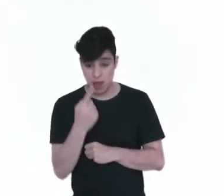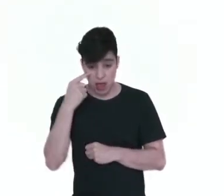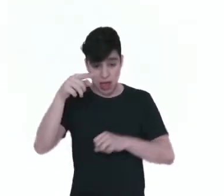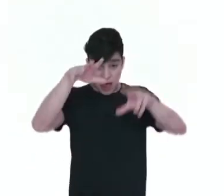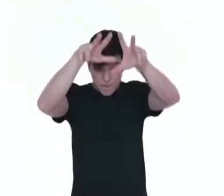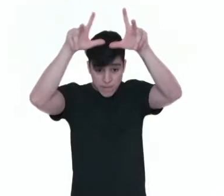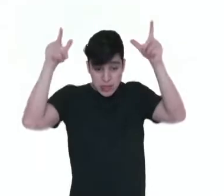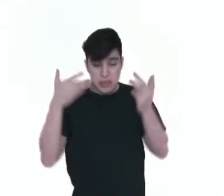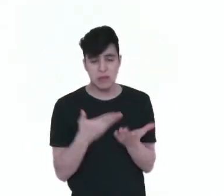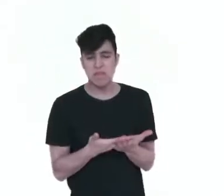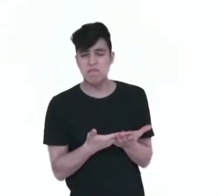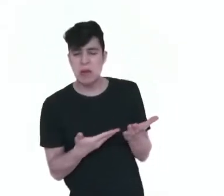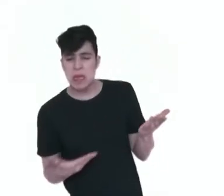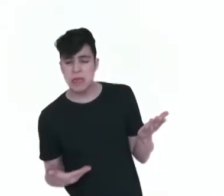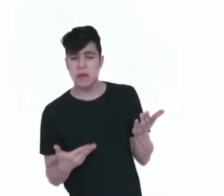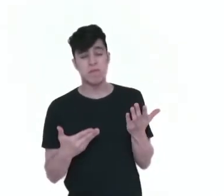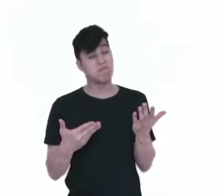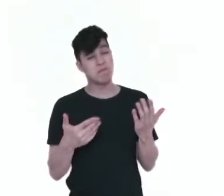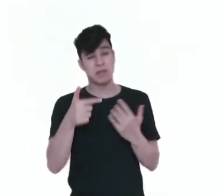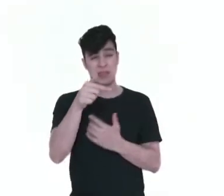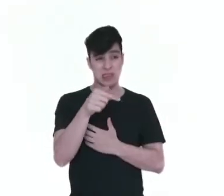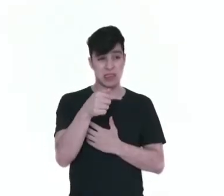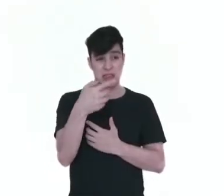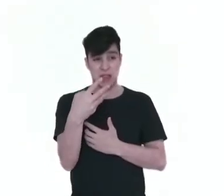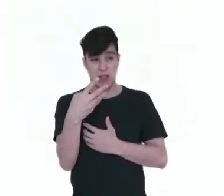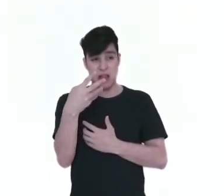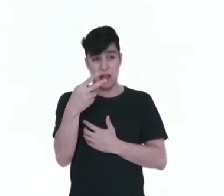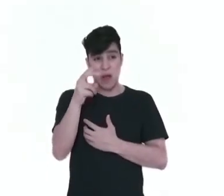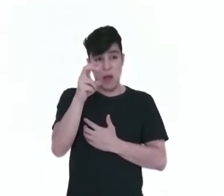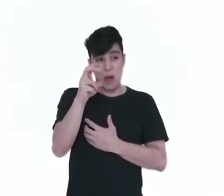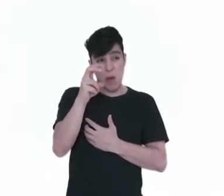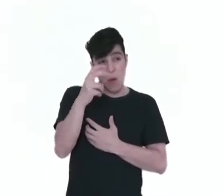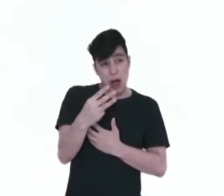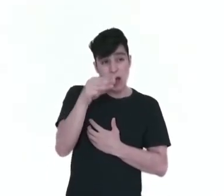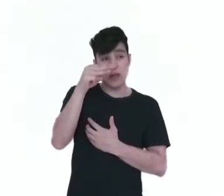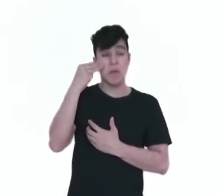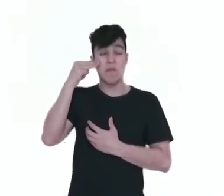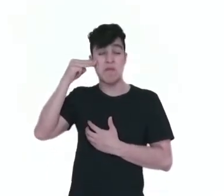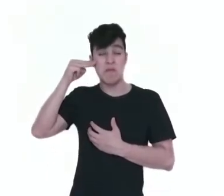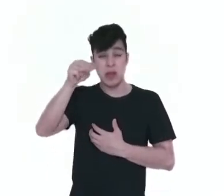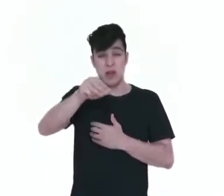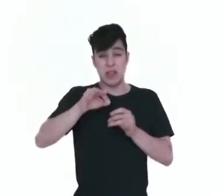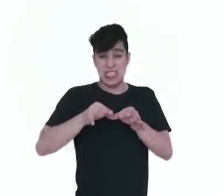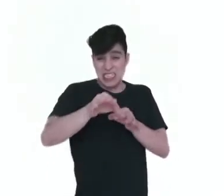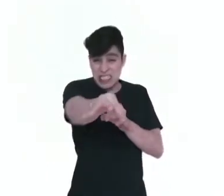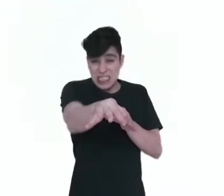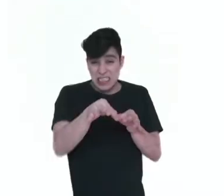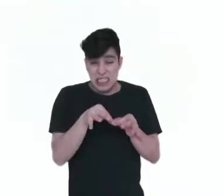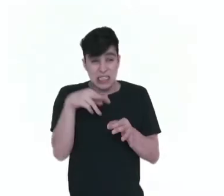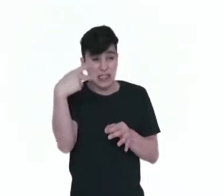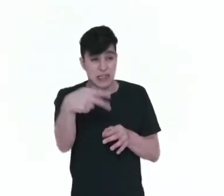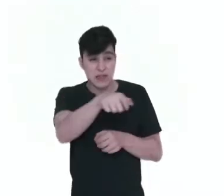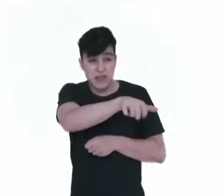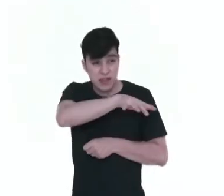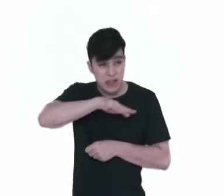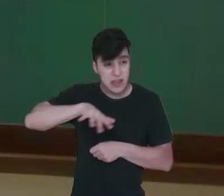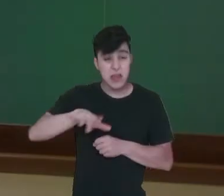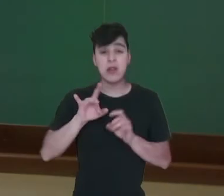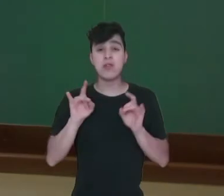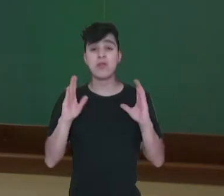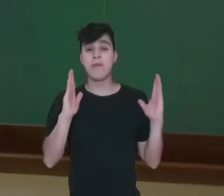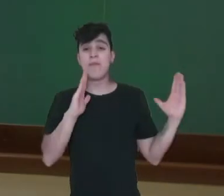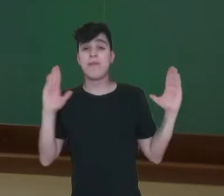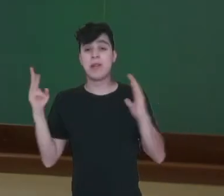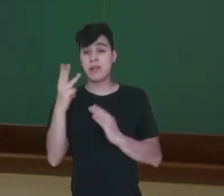perdeu ali 74,6 milhões de hectares da sua vegetação em apenas 35